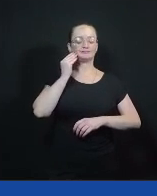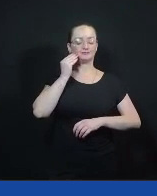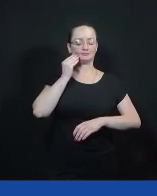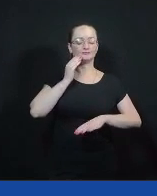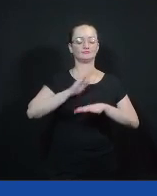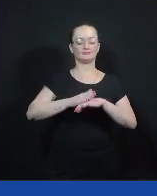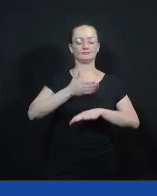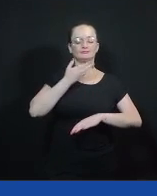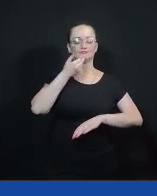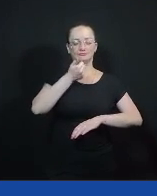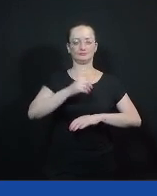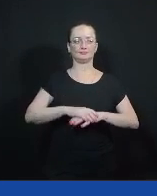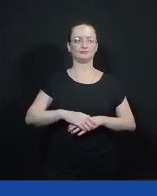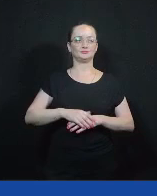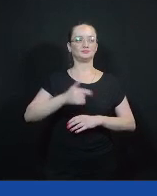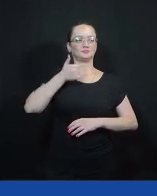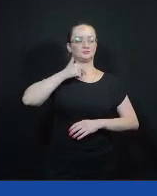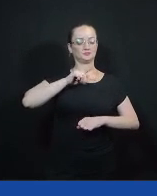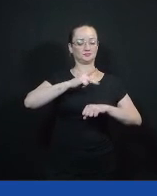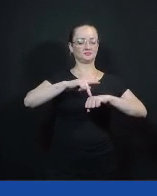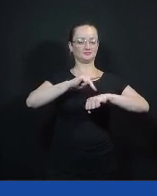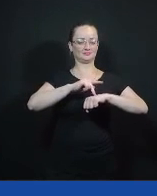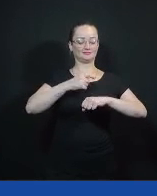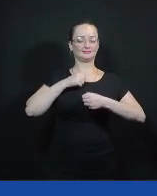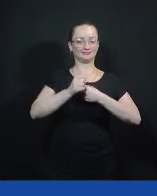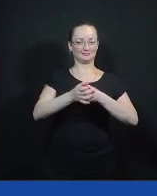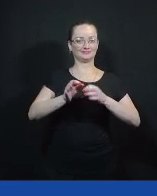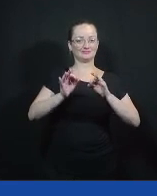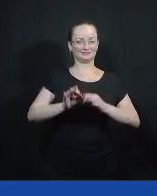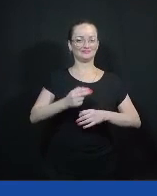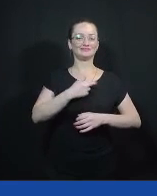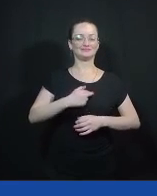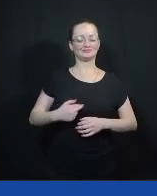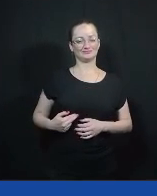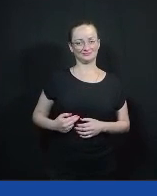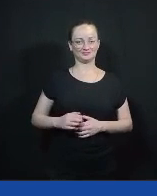fazer o melhor possível para sermos um país cada vez mais democrático,